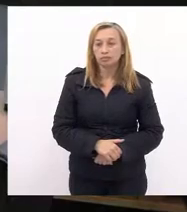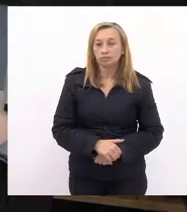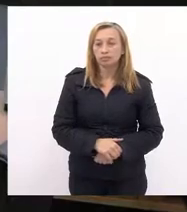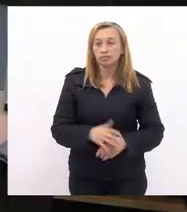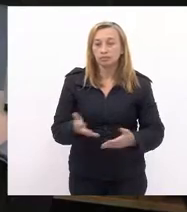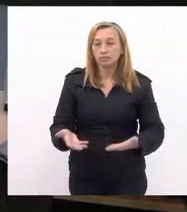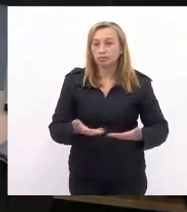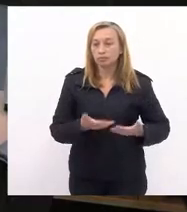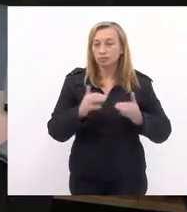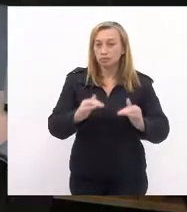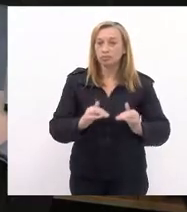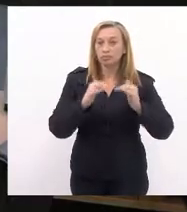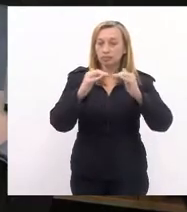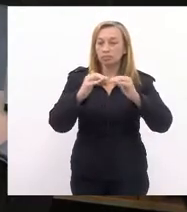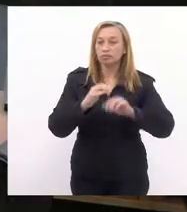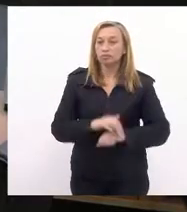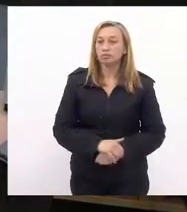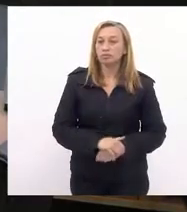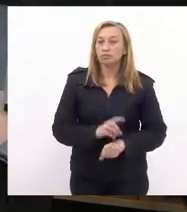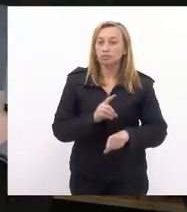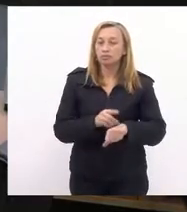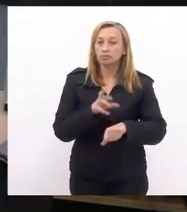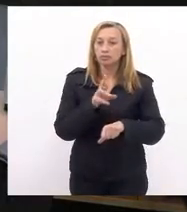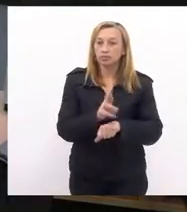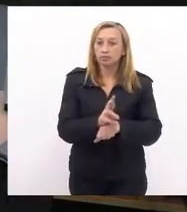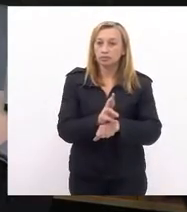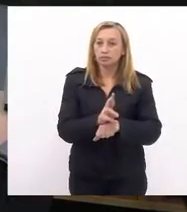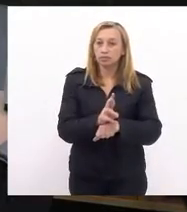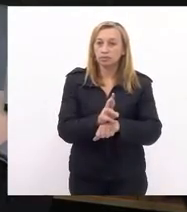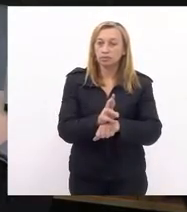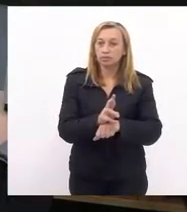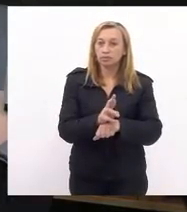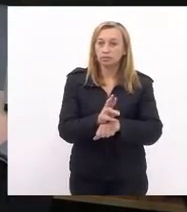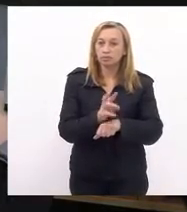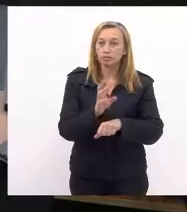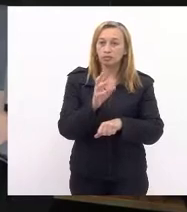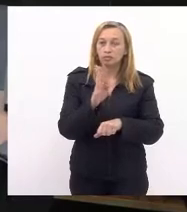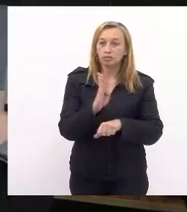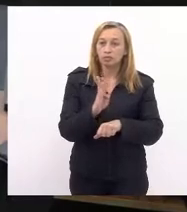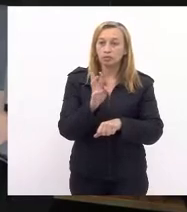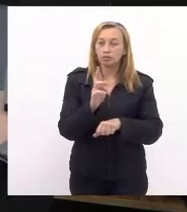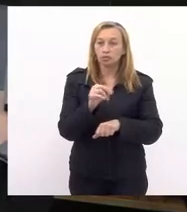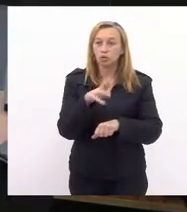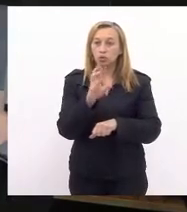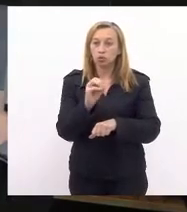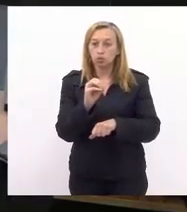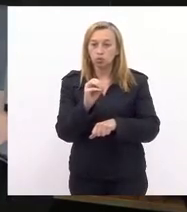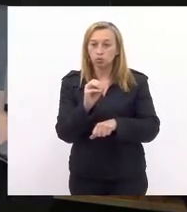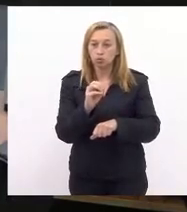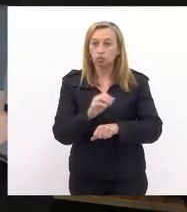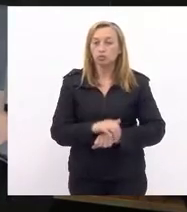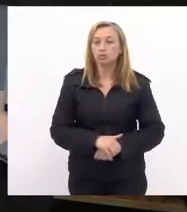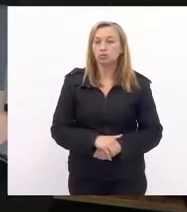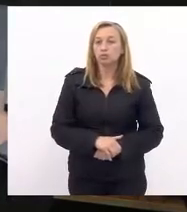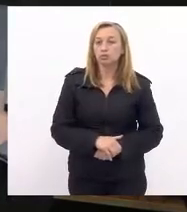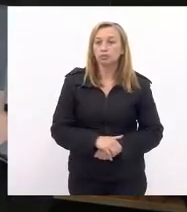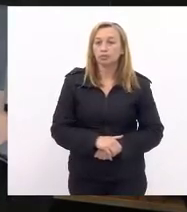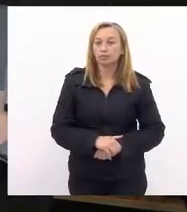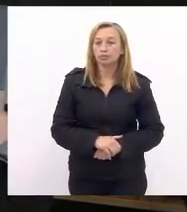Tenho a honra de chamar o excelentíssimo doutor Bruno Roberto Pires da Silva.